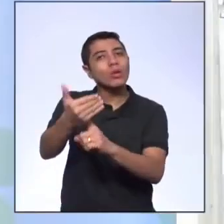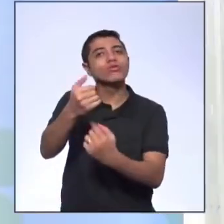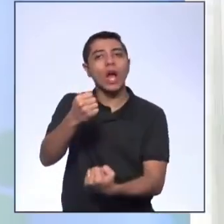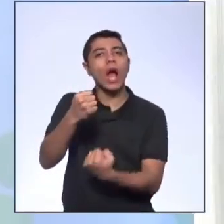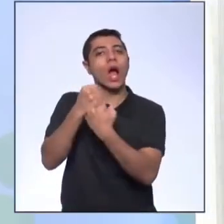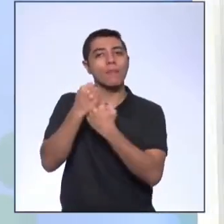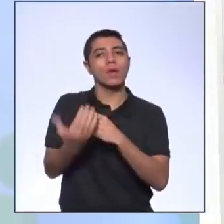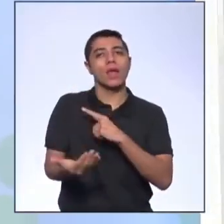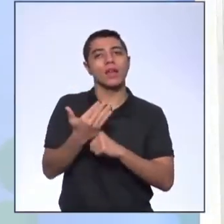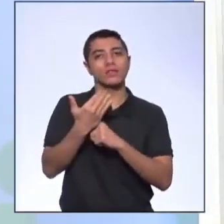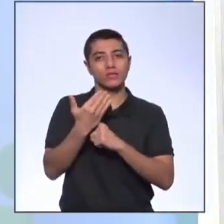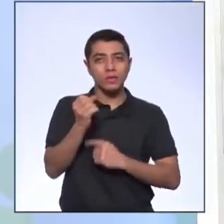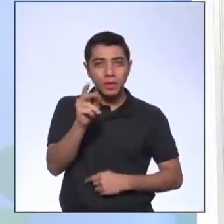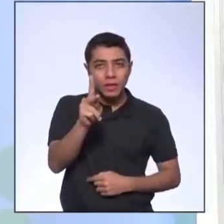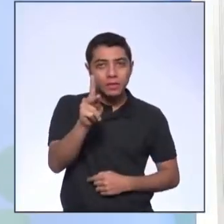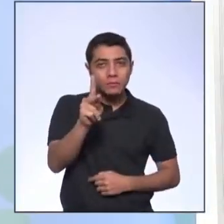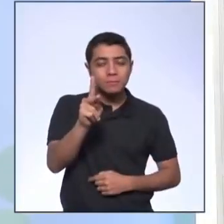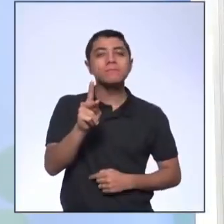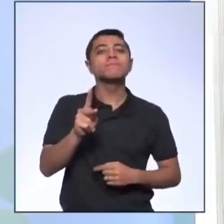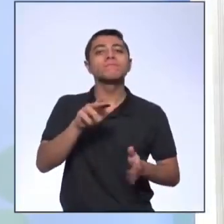então. Tá?